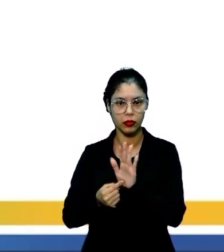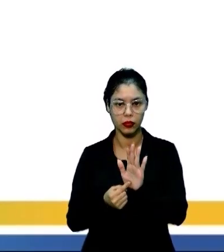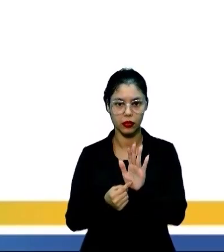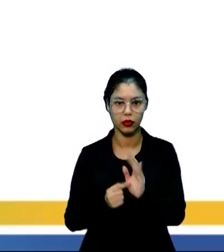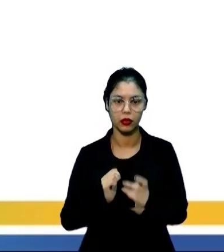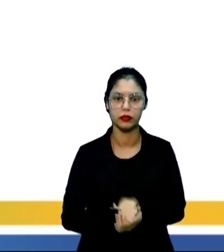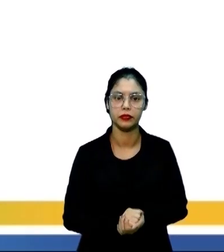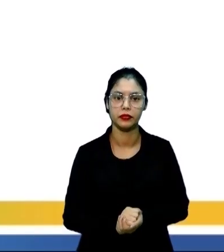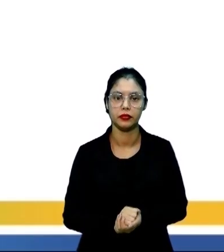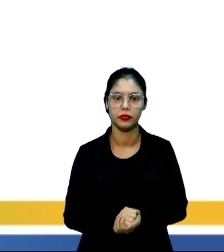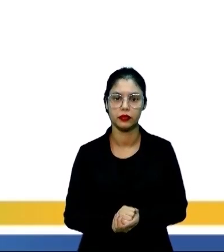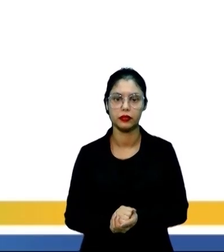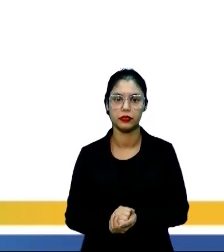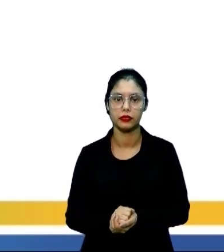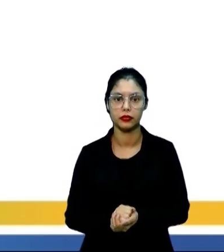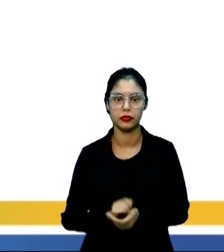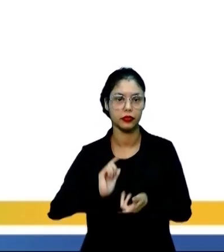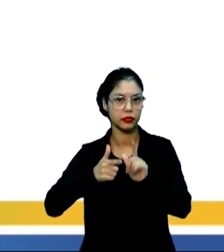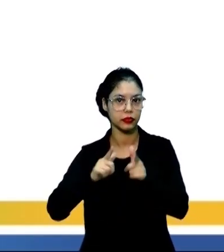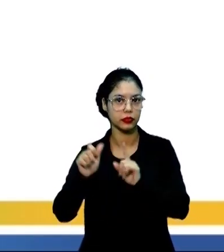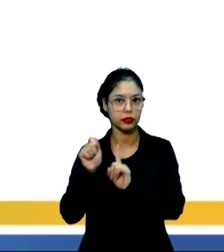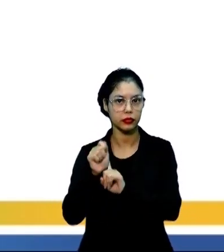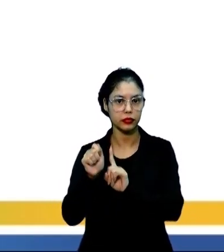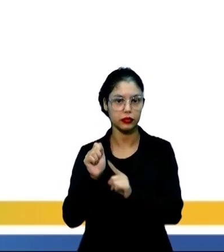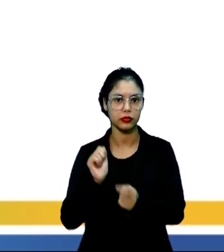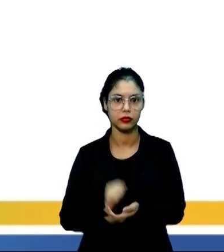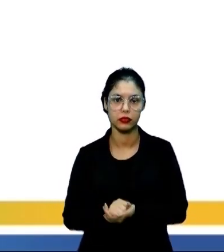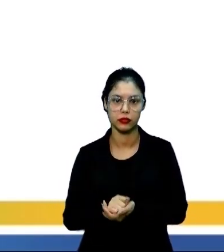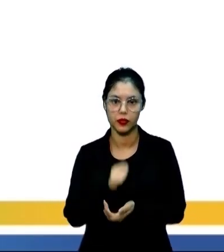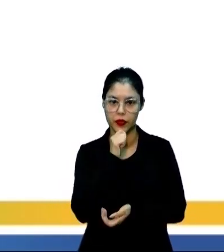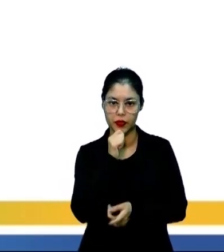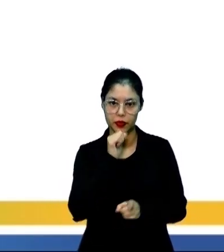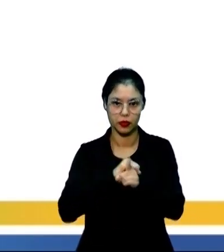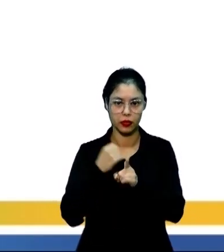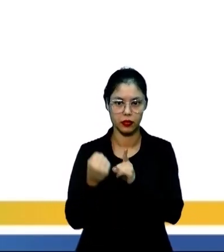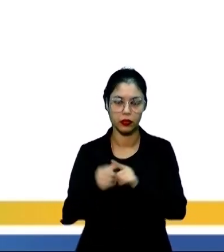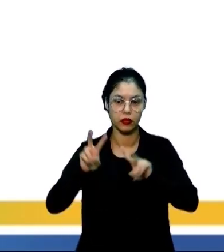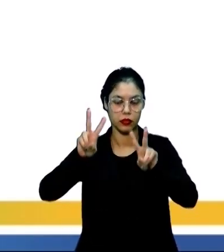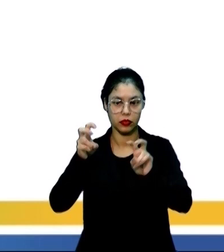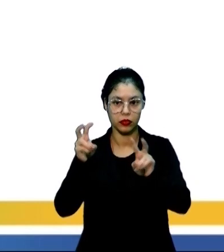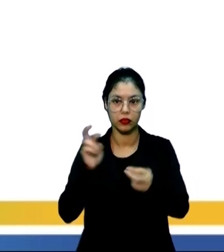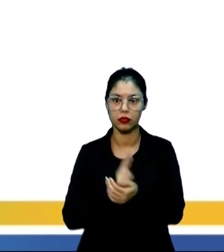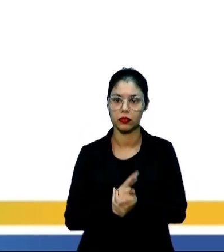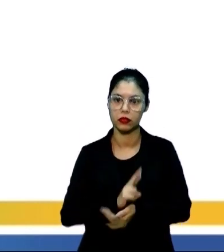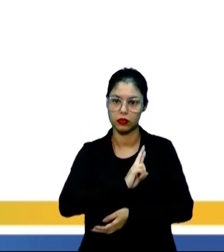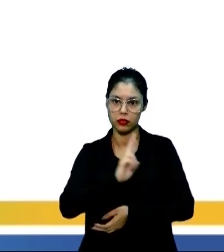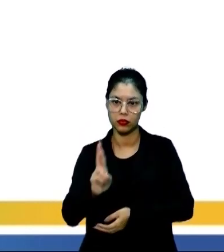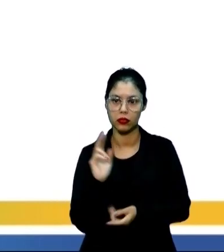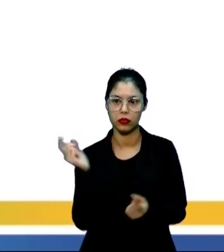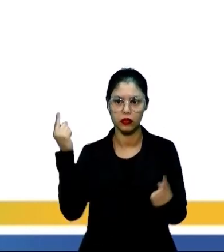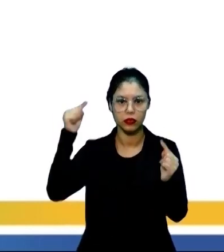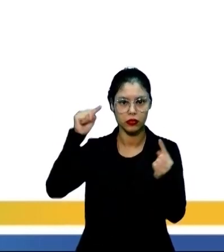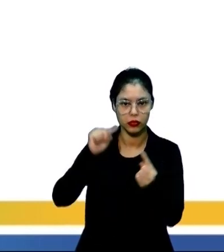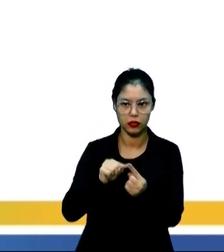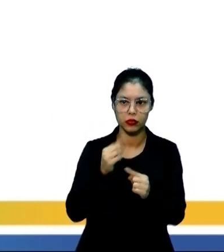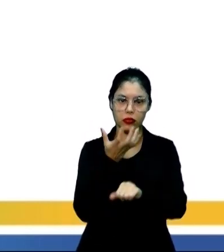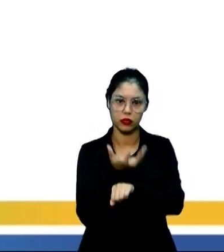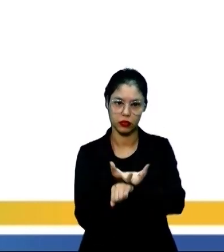selecionado indica que, letra A, nos primórdios da sociologia, os temas